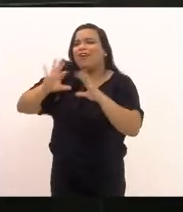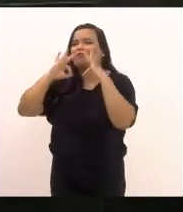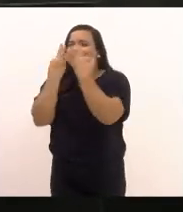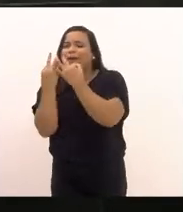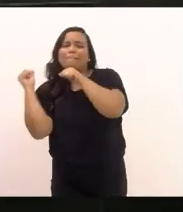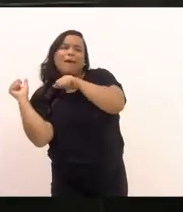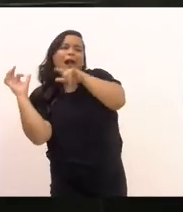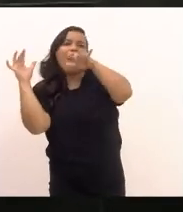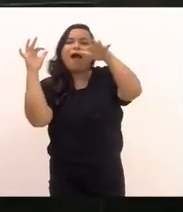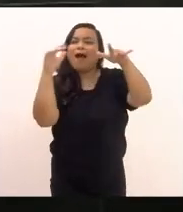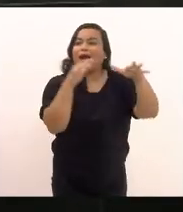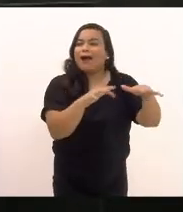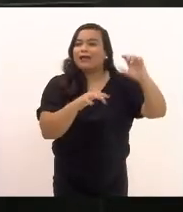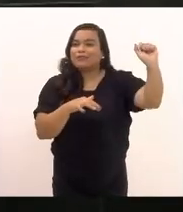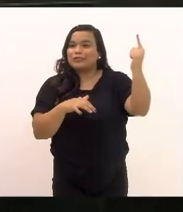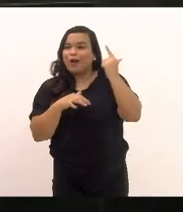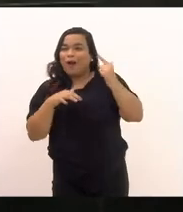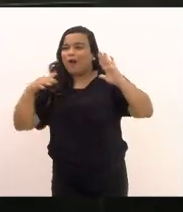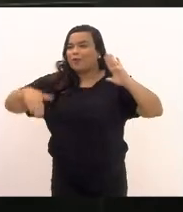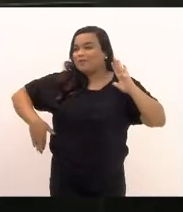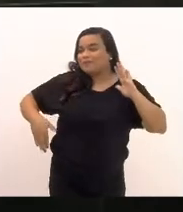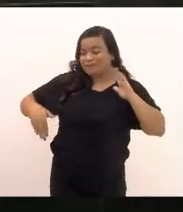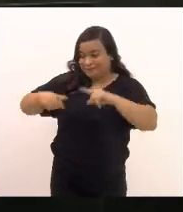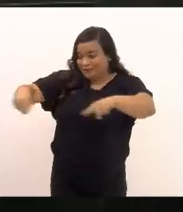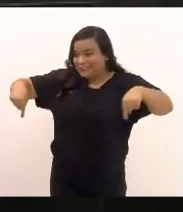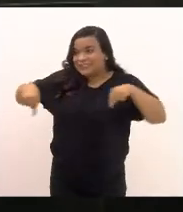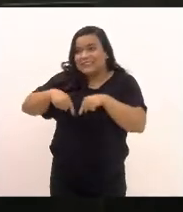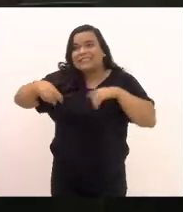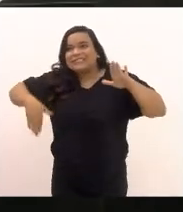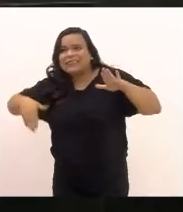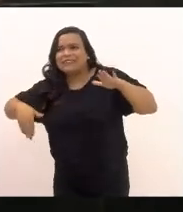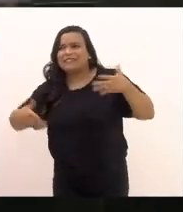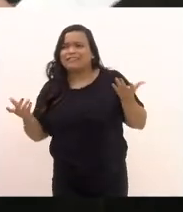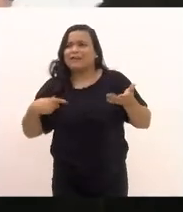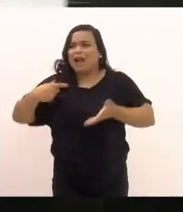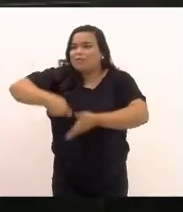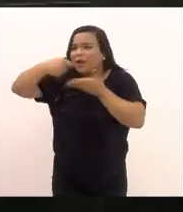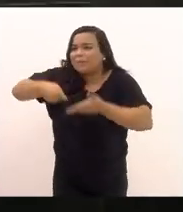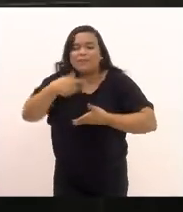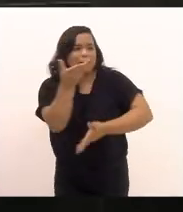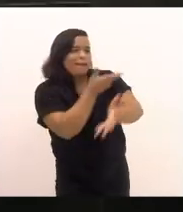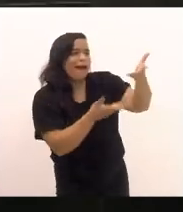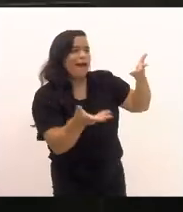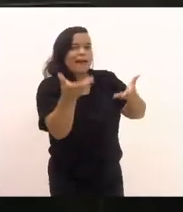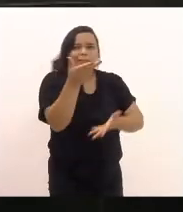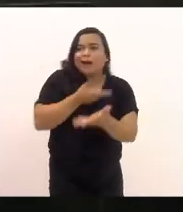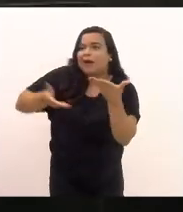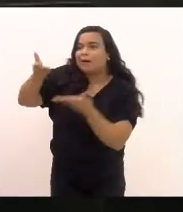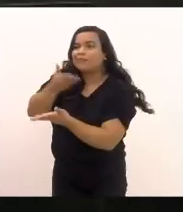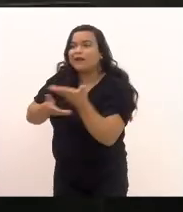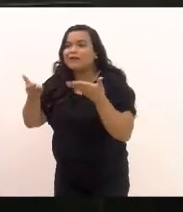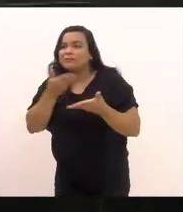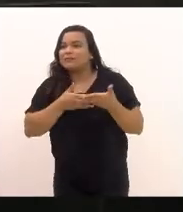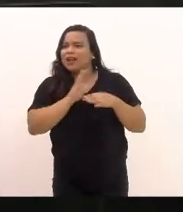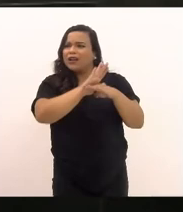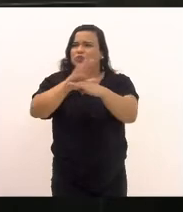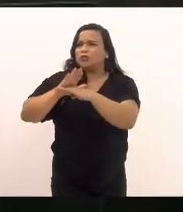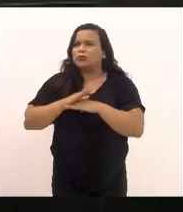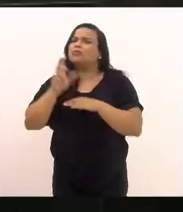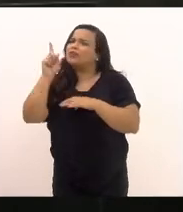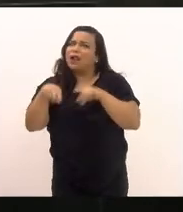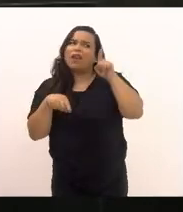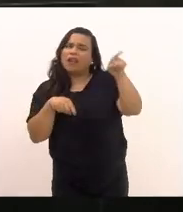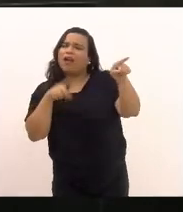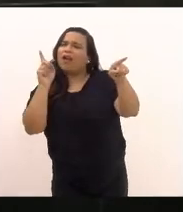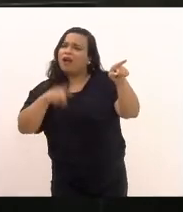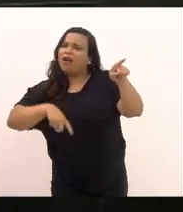semana ao sol, à beira da piscina, almoçam ali mesmo, ou seja, um centro de convivência, um centro de socialização, uma referência,